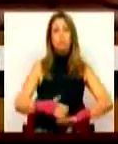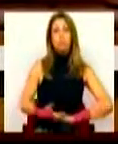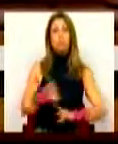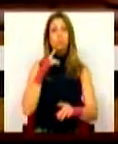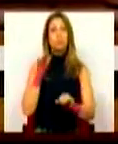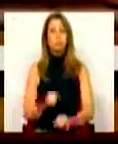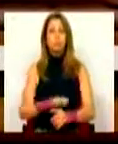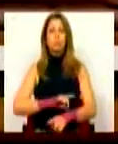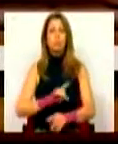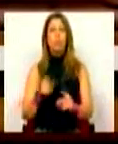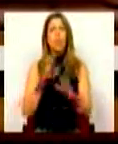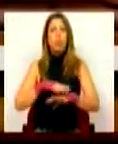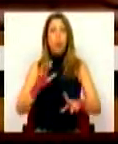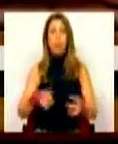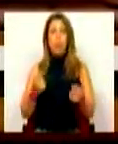anos de desinvestimento.